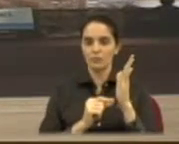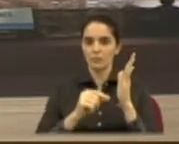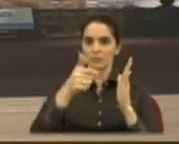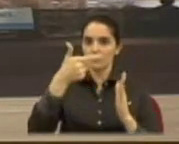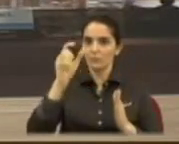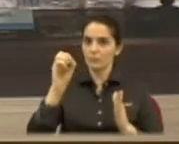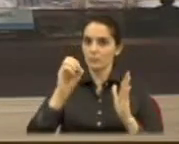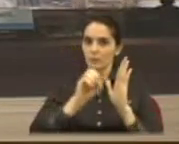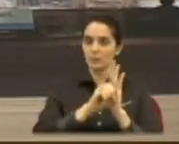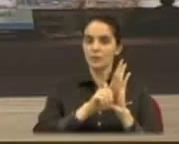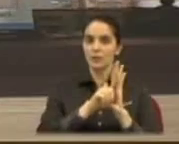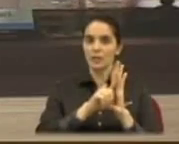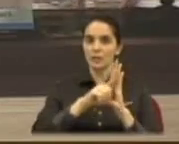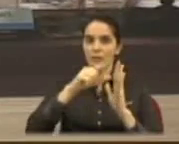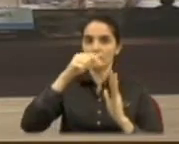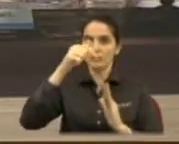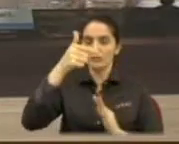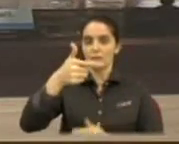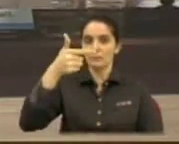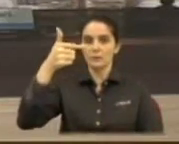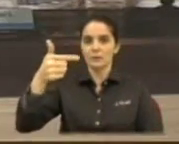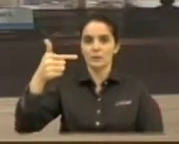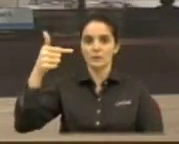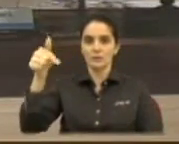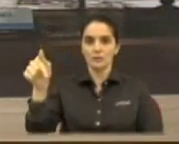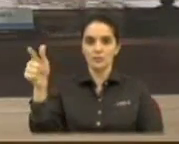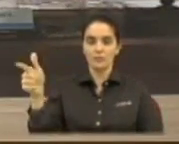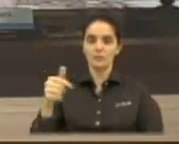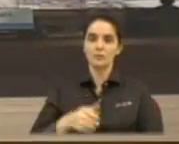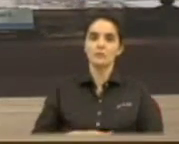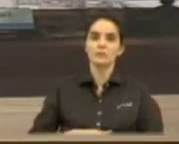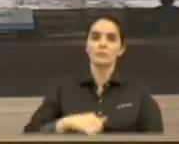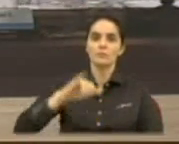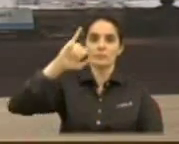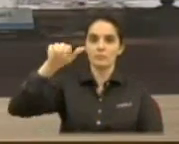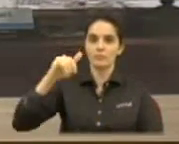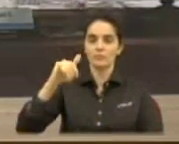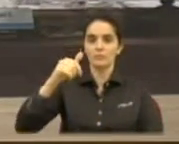Lei nº 7.716, de 5 de janeiro de